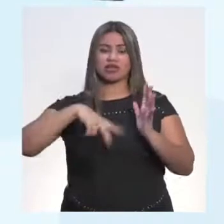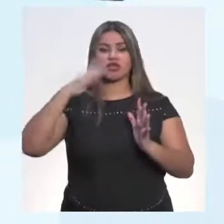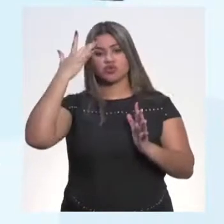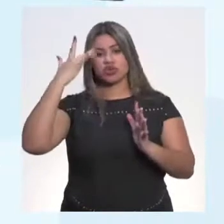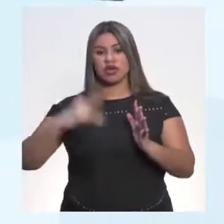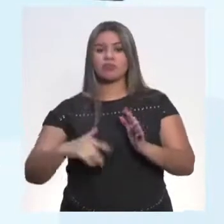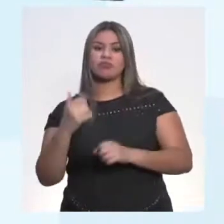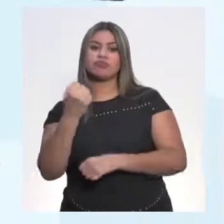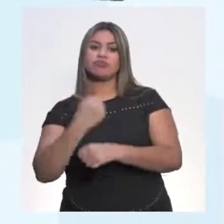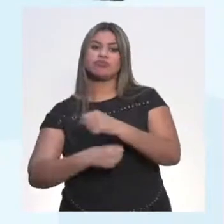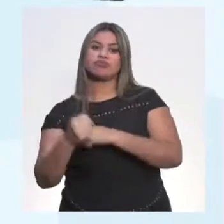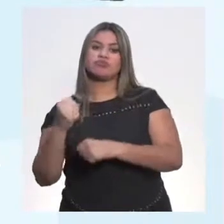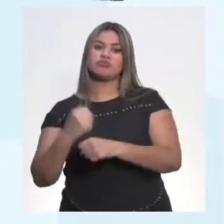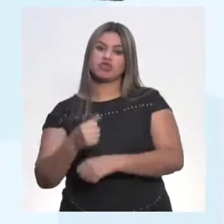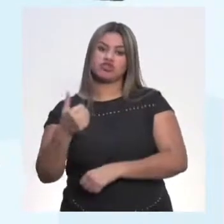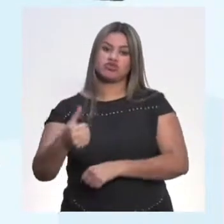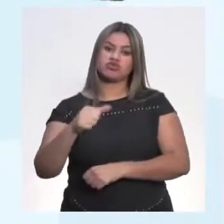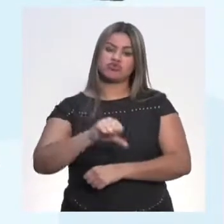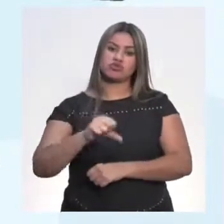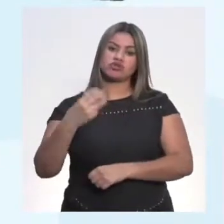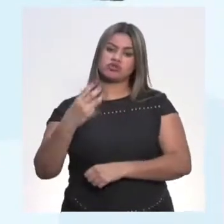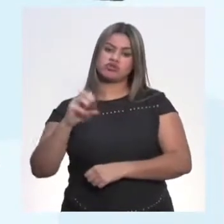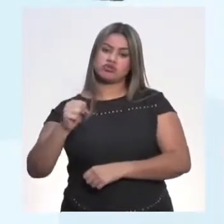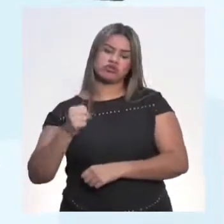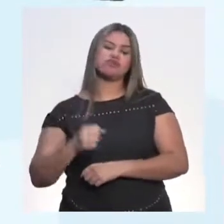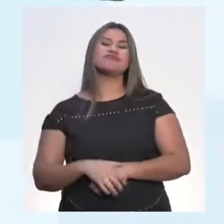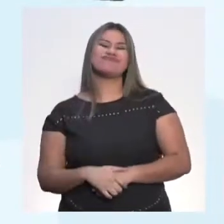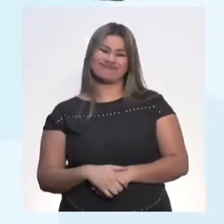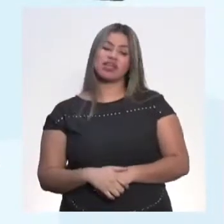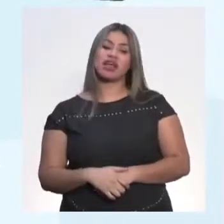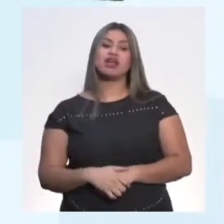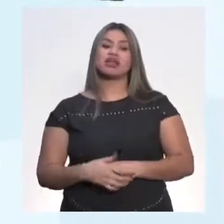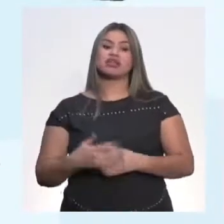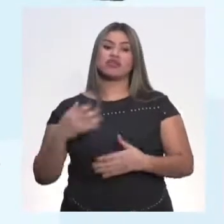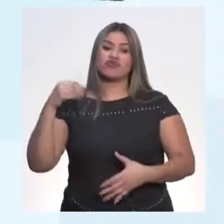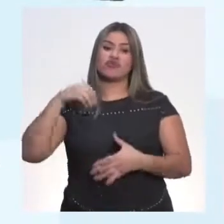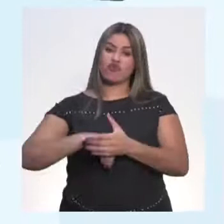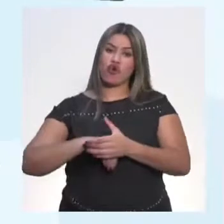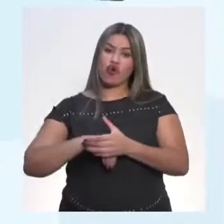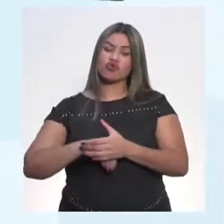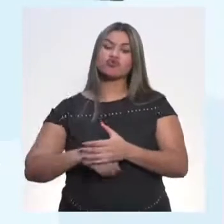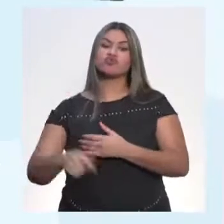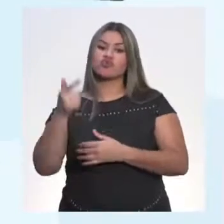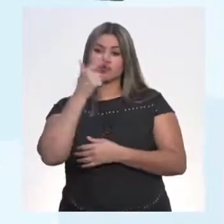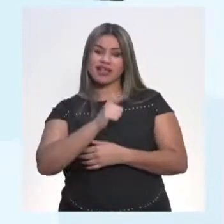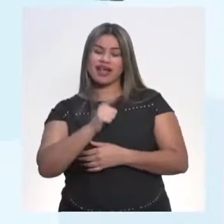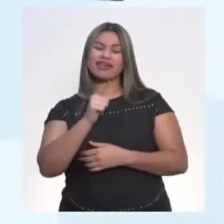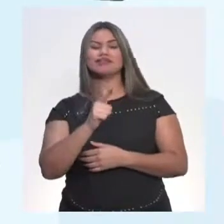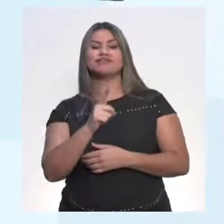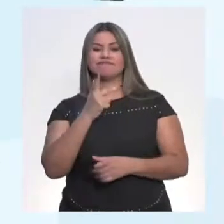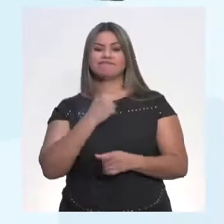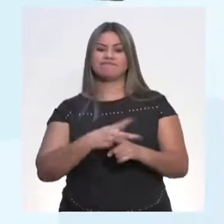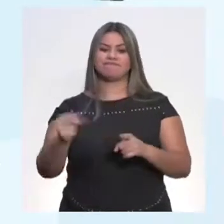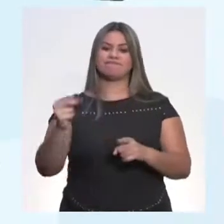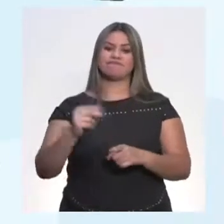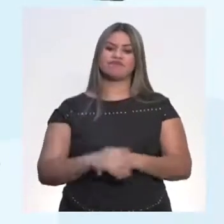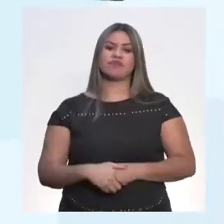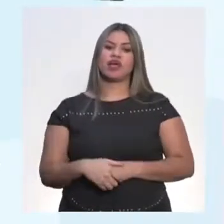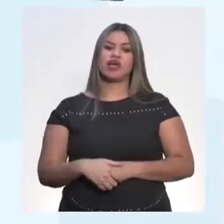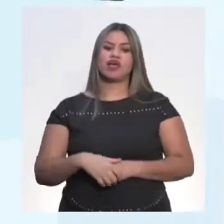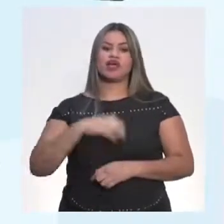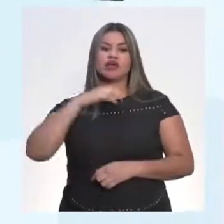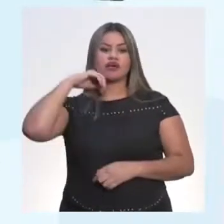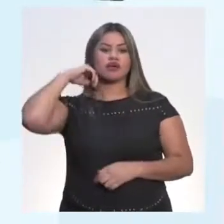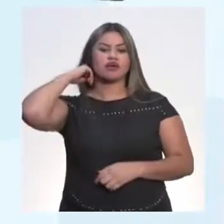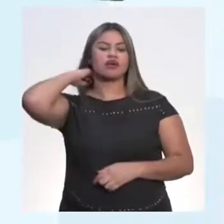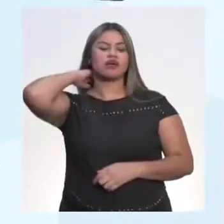Tão dentro dessa perspectiva o direito ao voto é uma conquista não é à toa em que em alguns momentos das